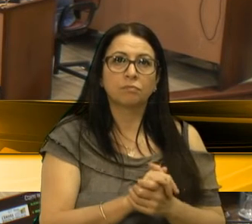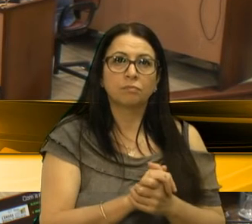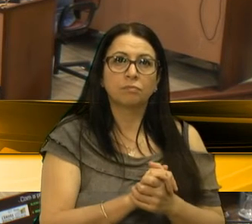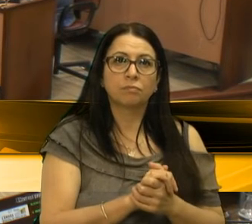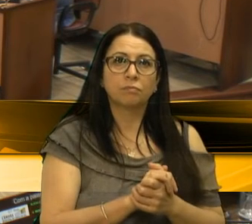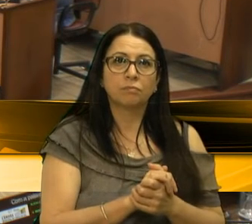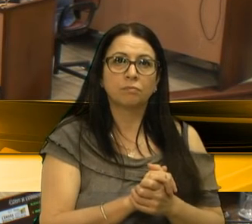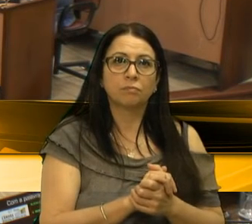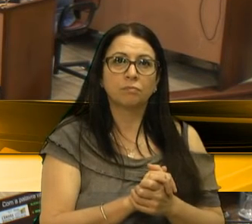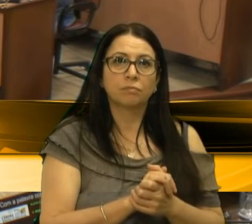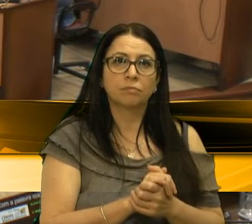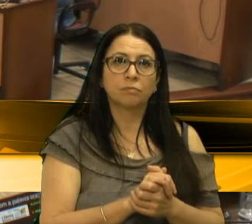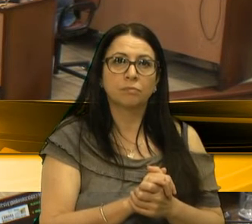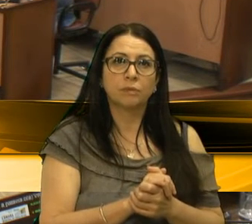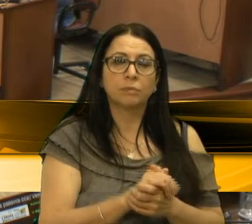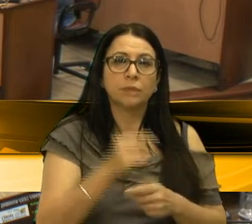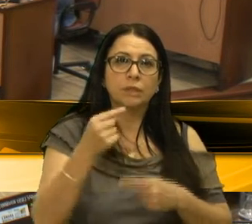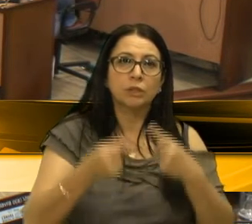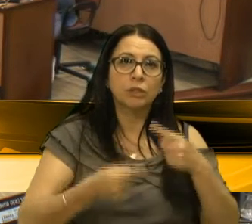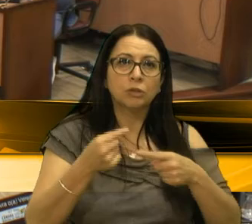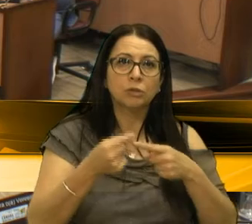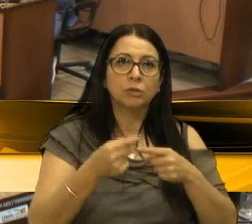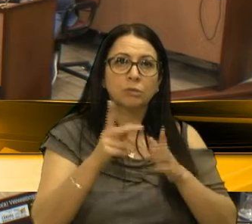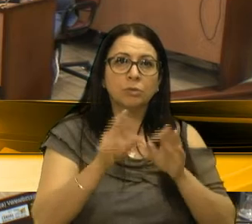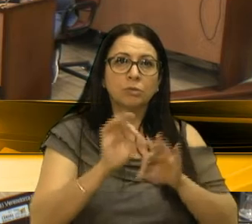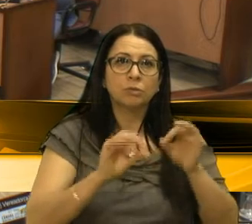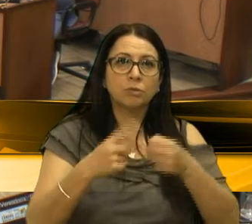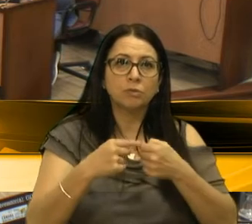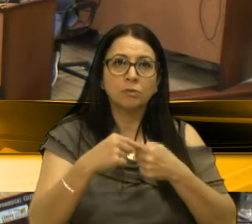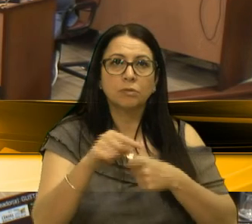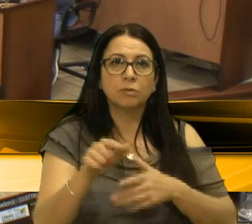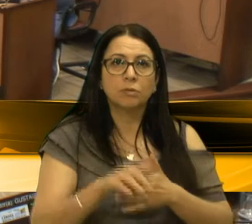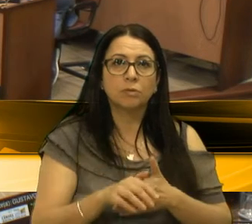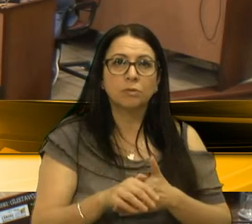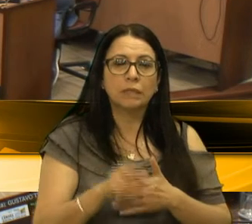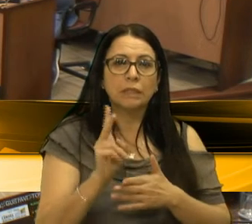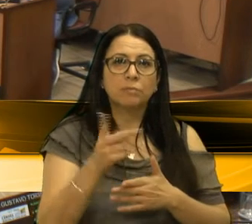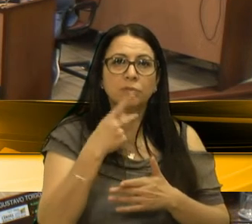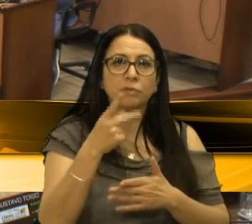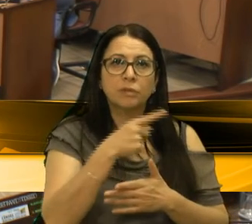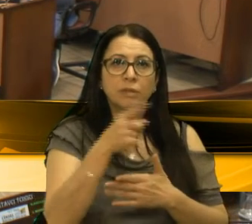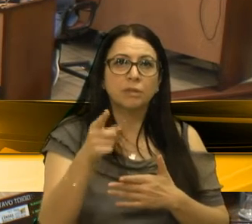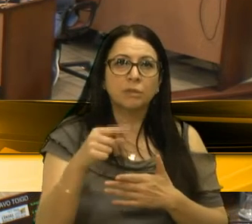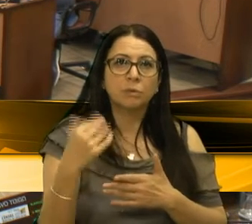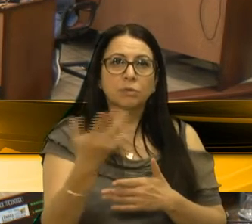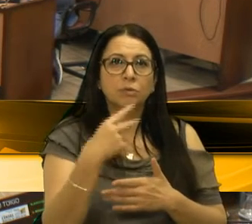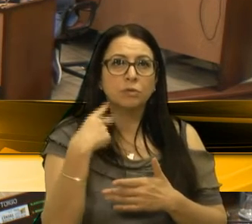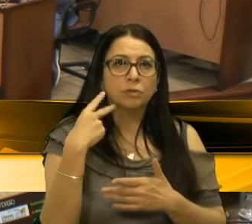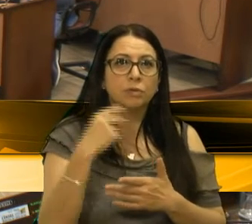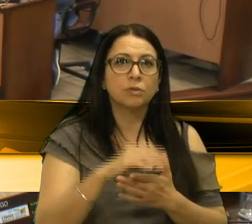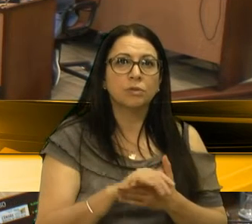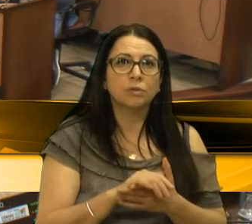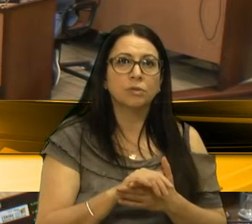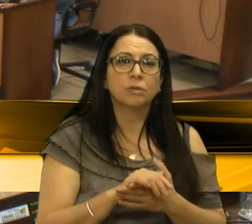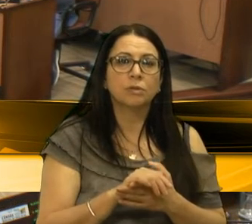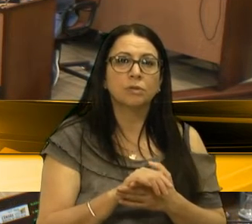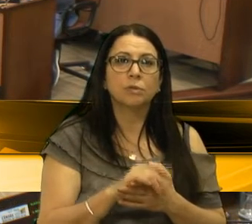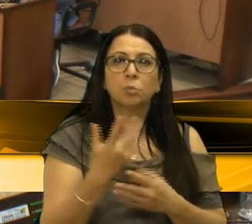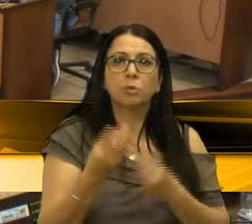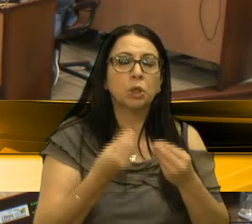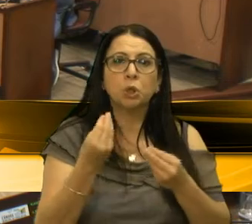que vêm para serem discutidas. O plano diretor foi assim. Nós sempre falamos para os nobres pares que não tem como